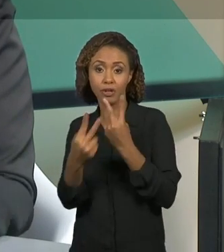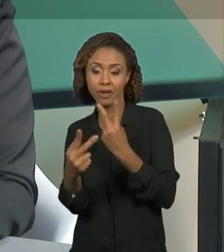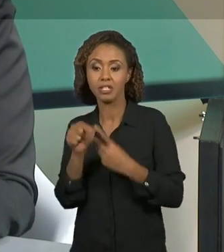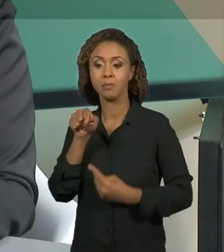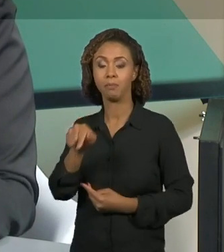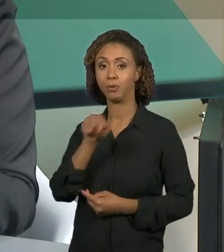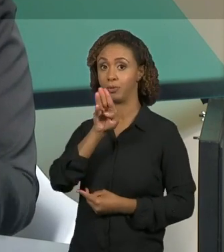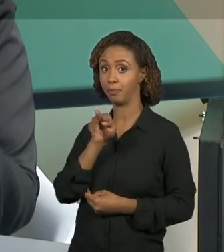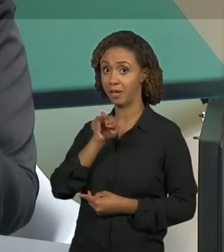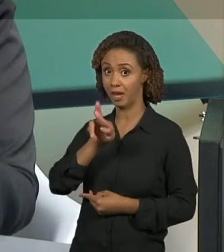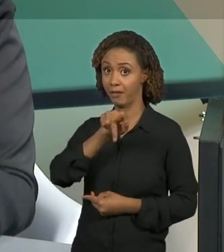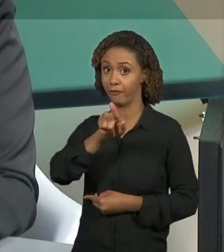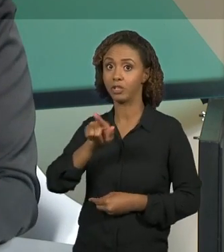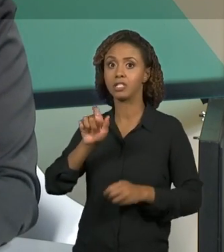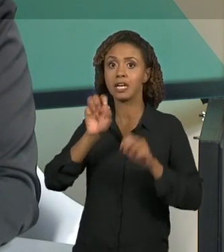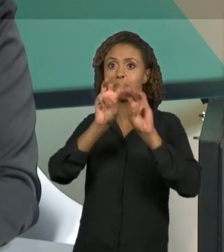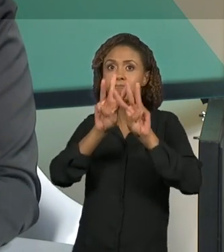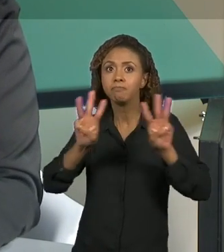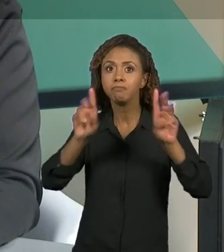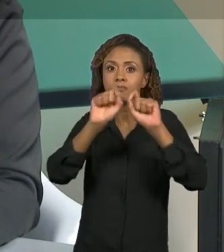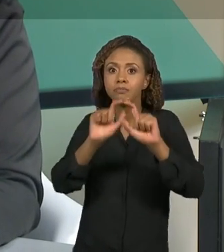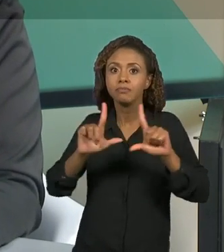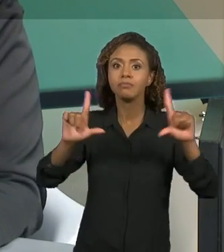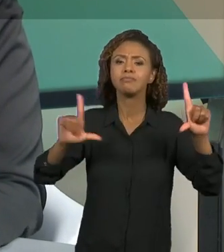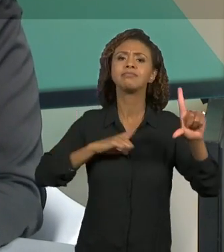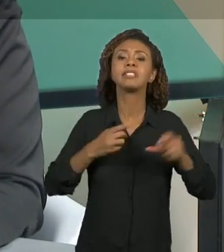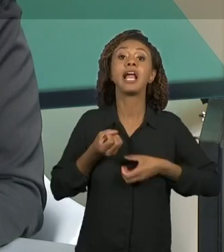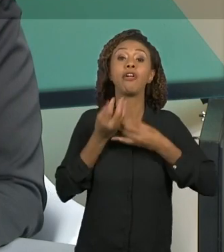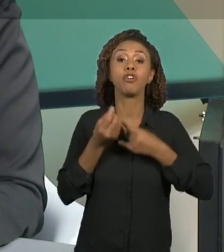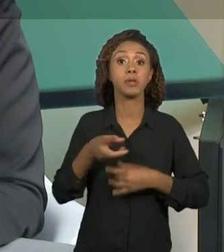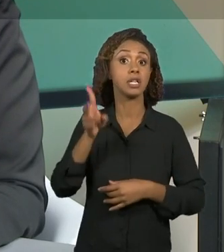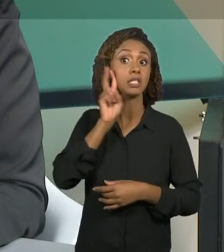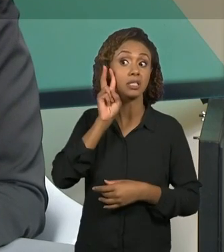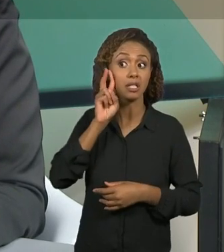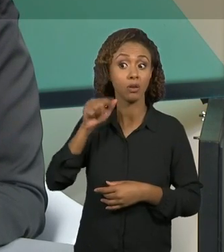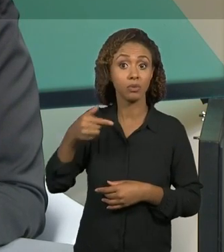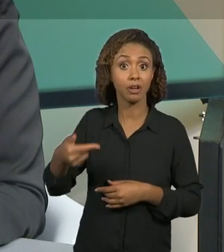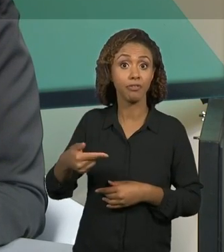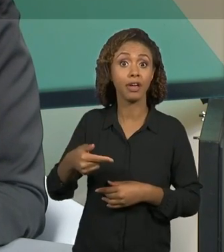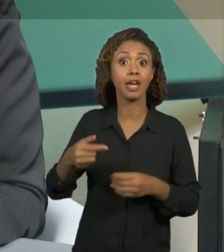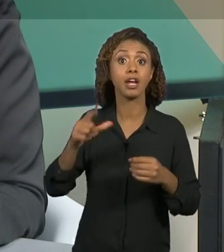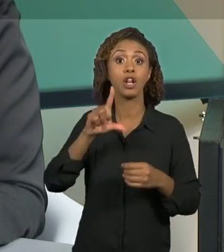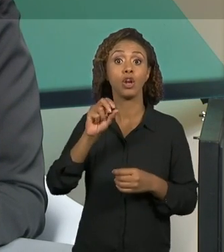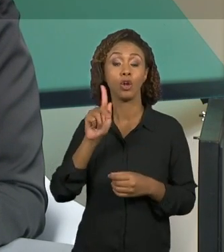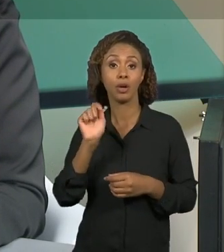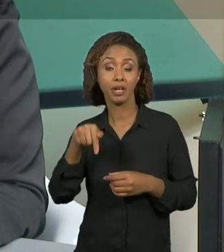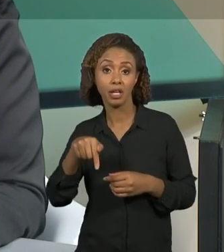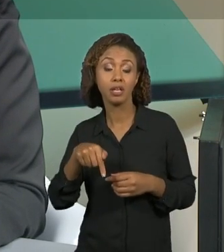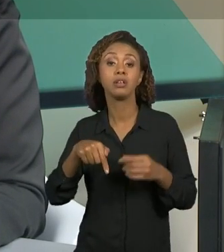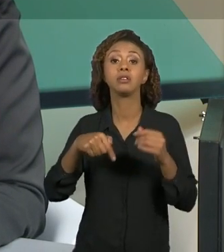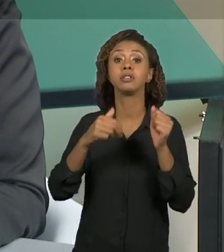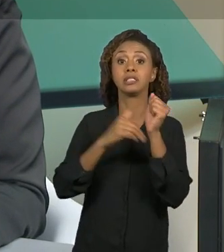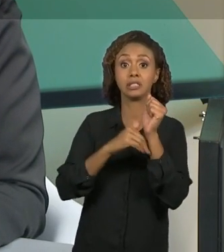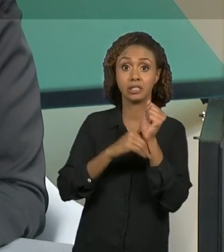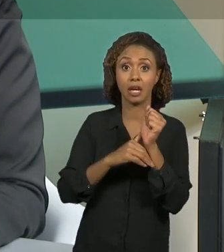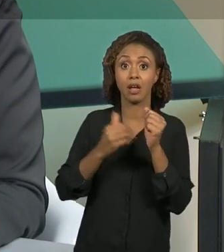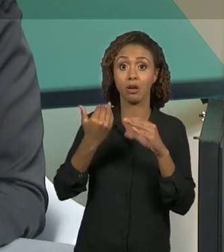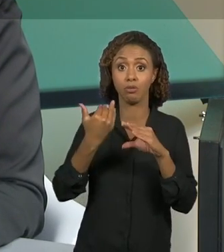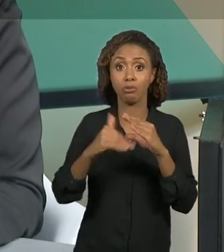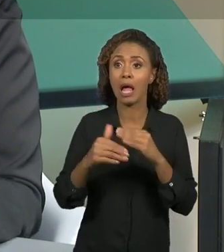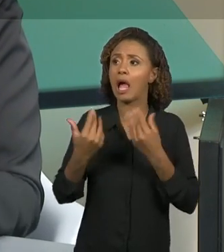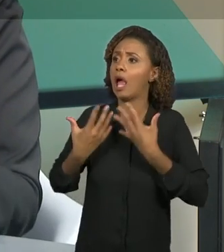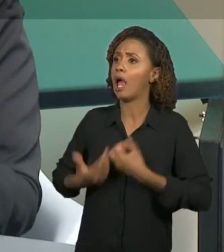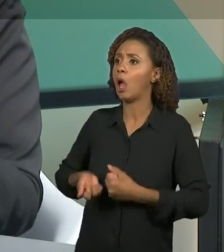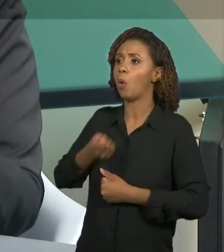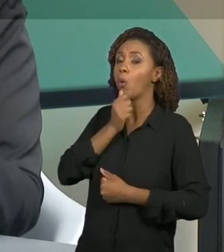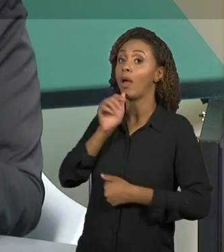www.univesp.br lá você vai ter as informações segunda-feira você vai receber login e senha não recebeu o login e senha por